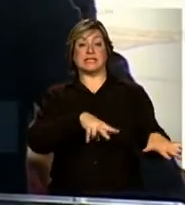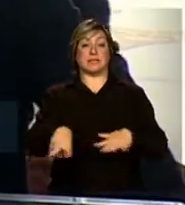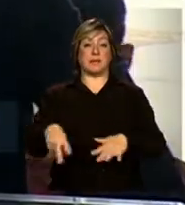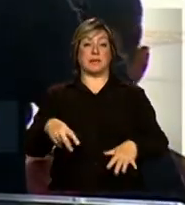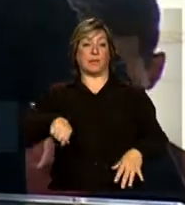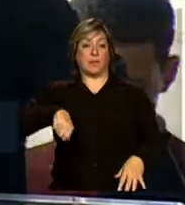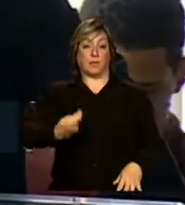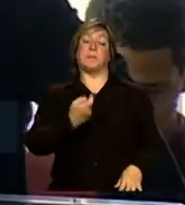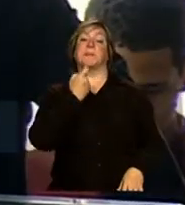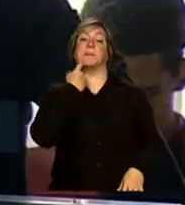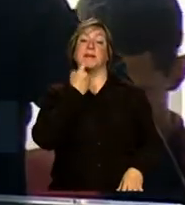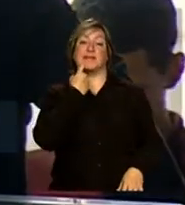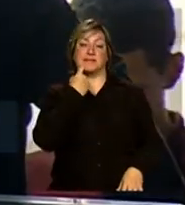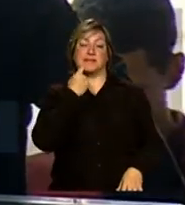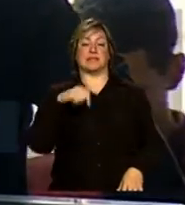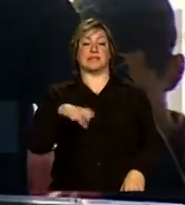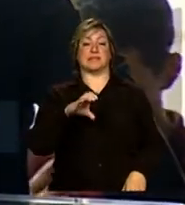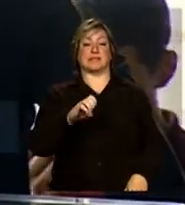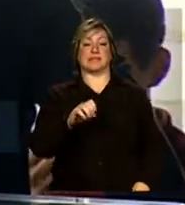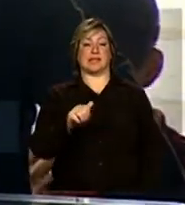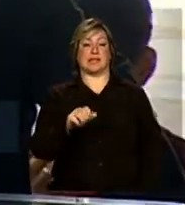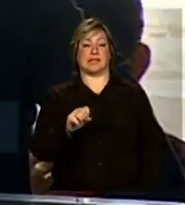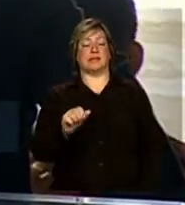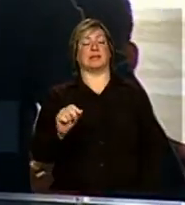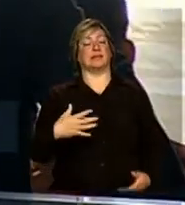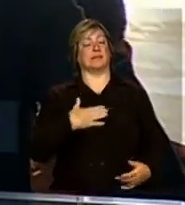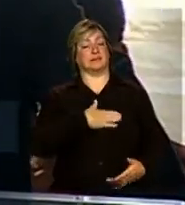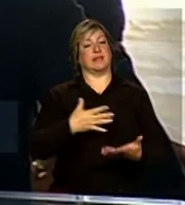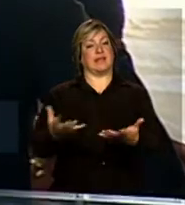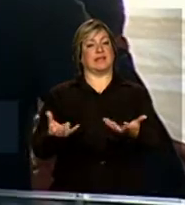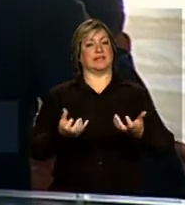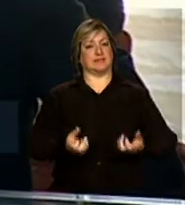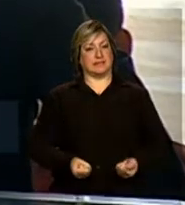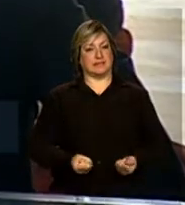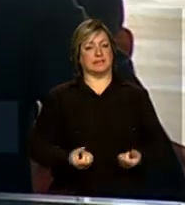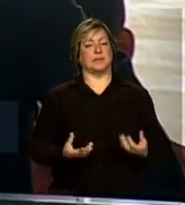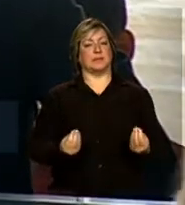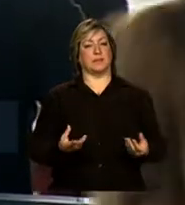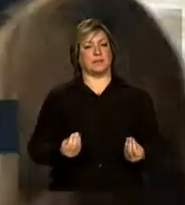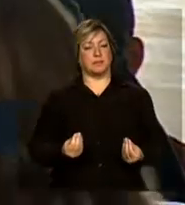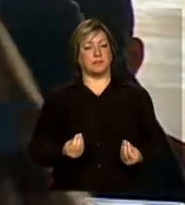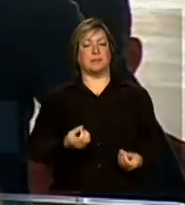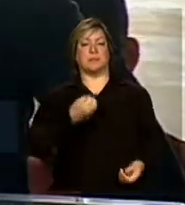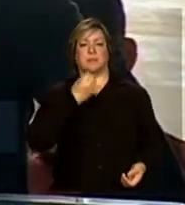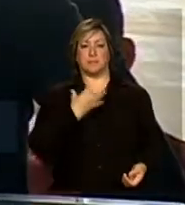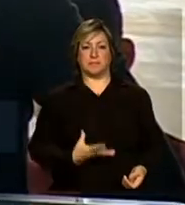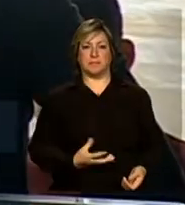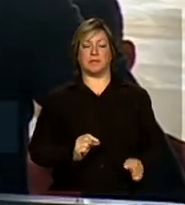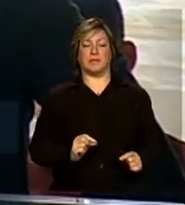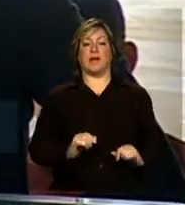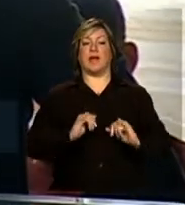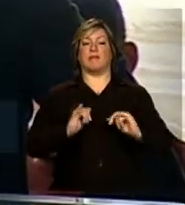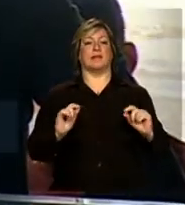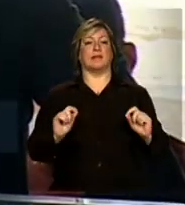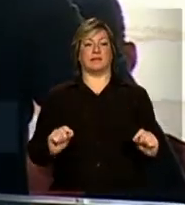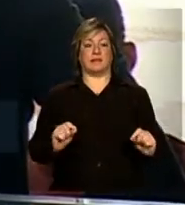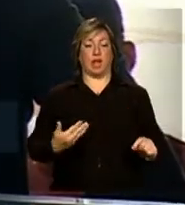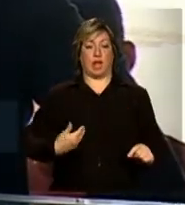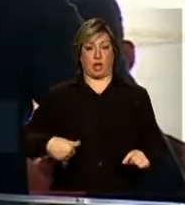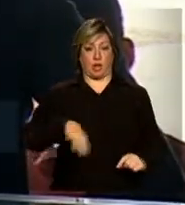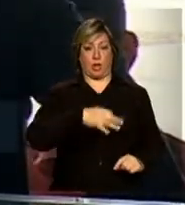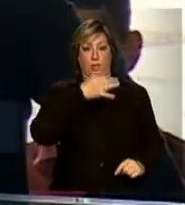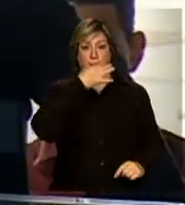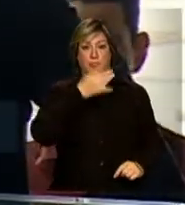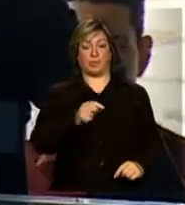a Ceasa que recebe Com Muito Louvor com muita tristeza e dizer que a nossa